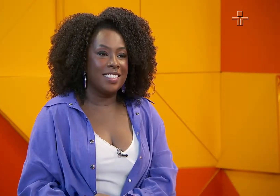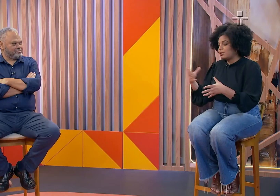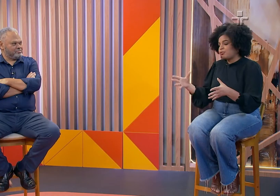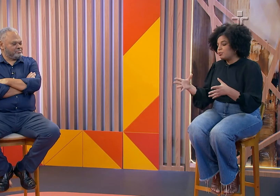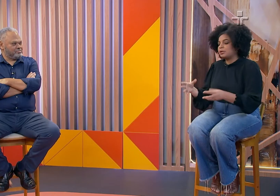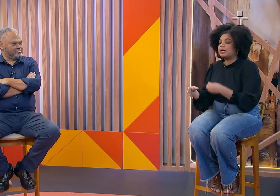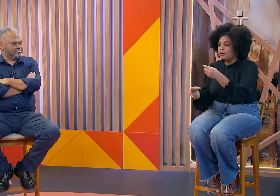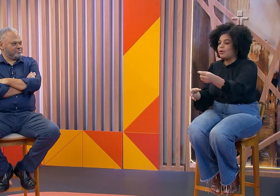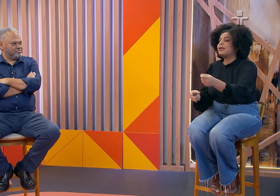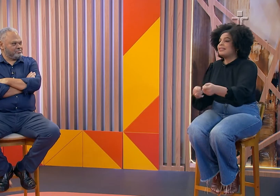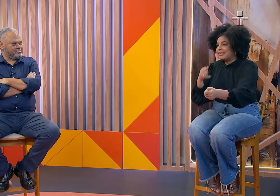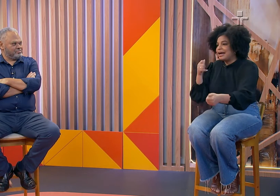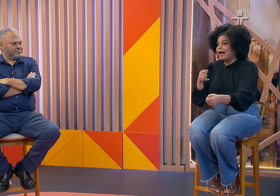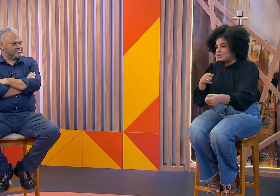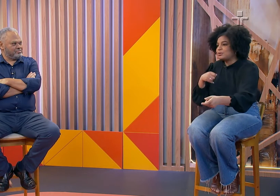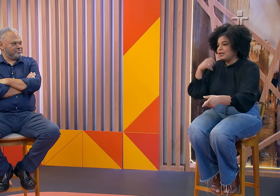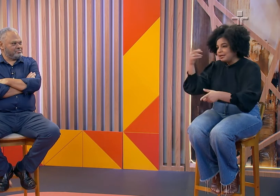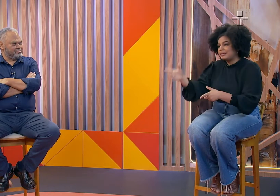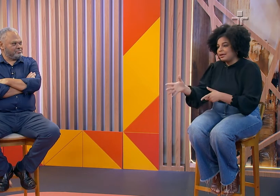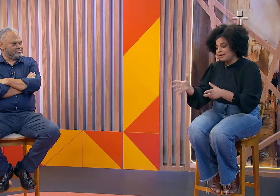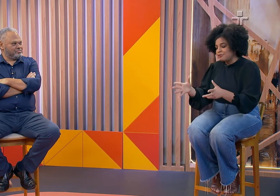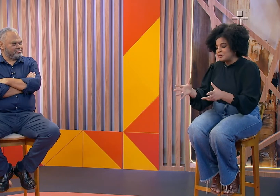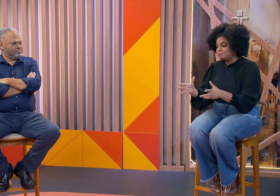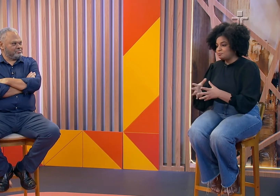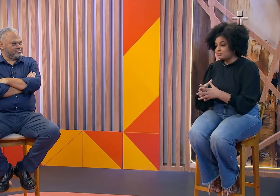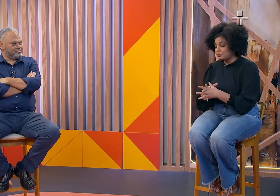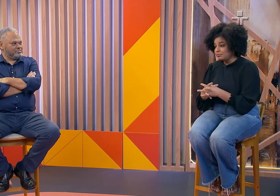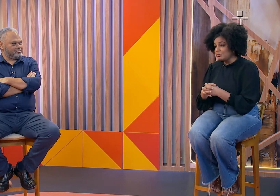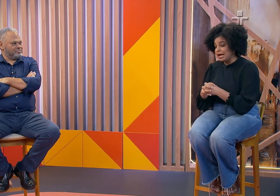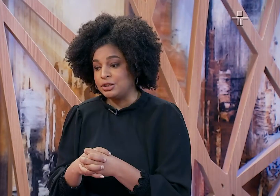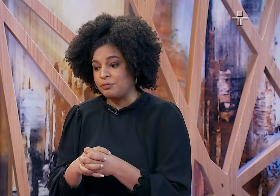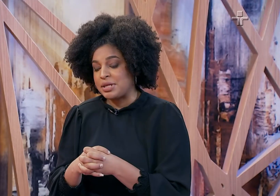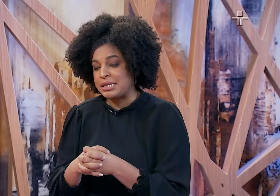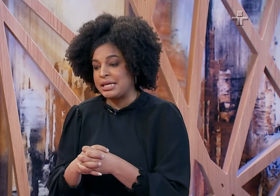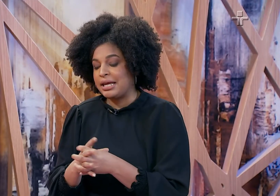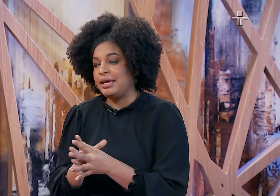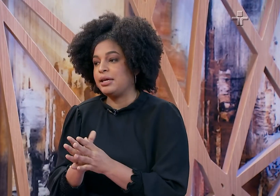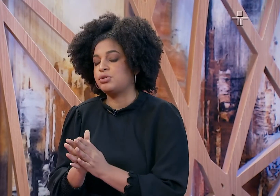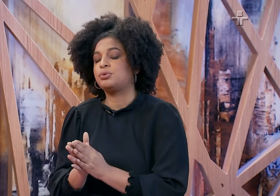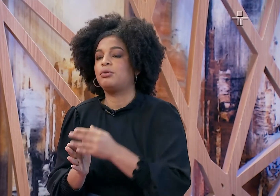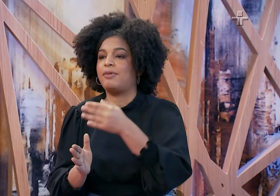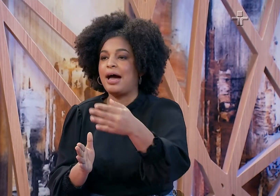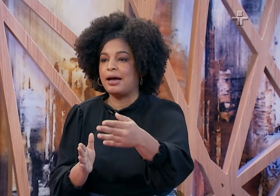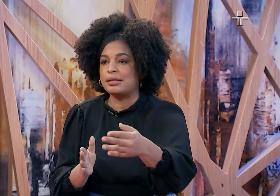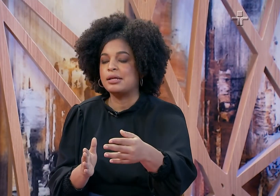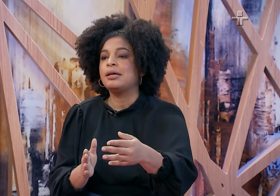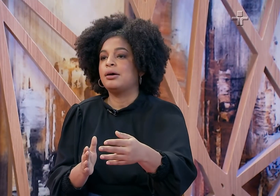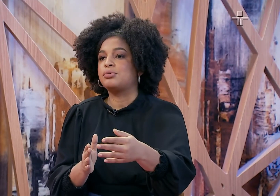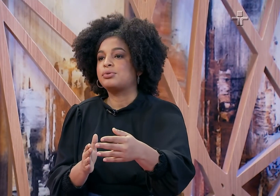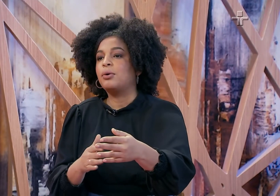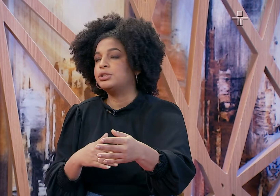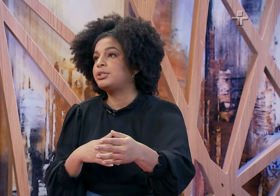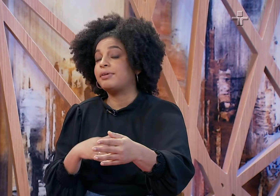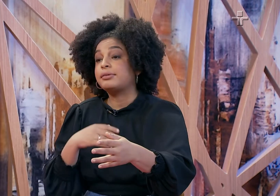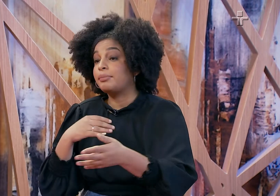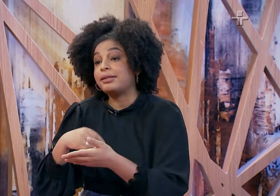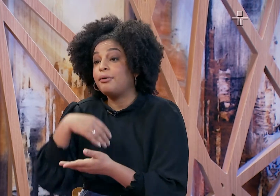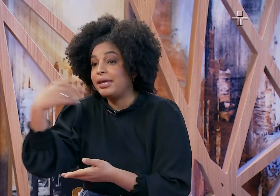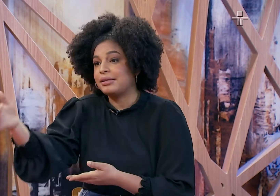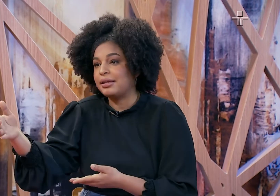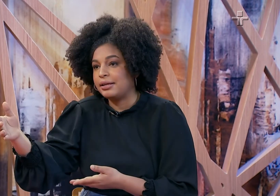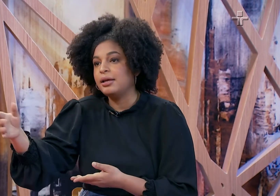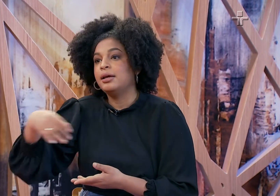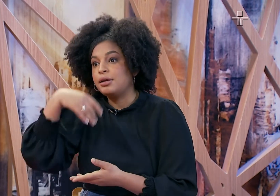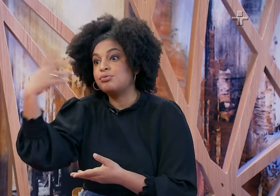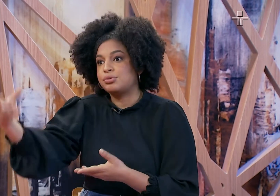Qualquer lugar que você for no interior, tem a rádio ali, enfim. Você cita aí que o Getúlio Vargas usou, a gente teve também até